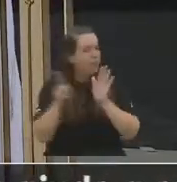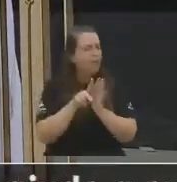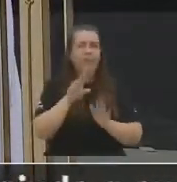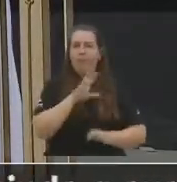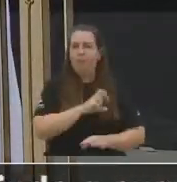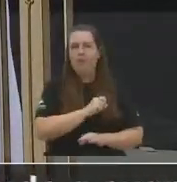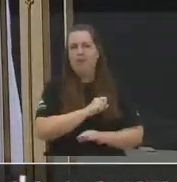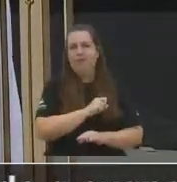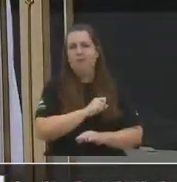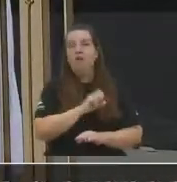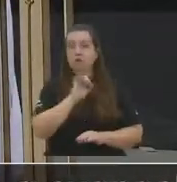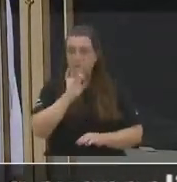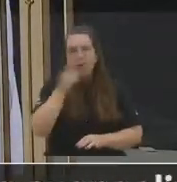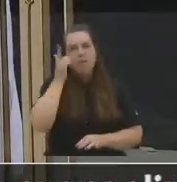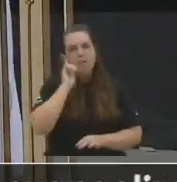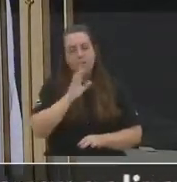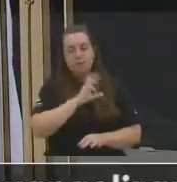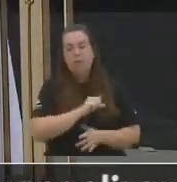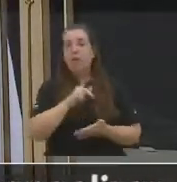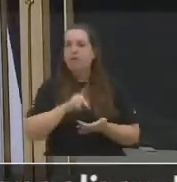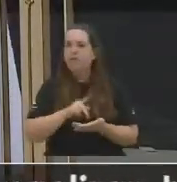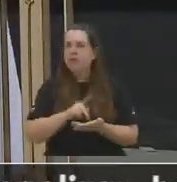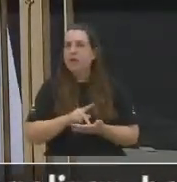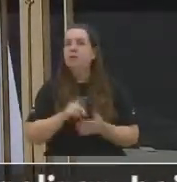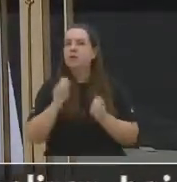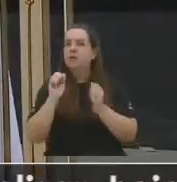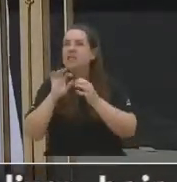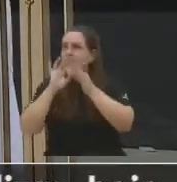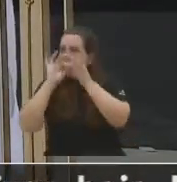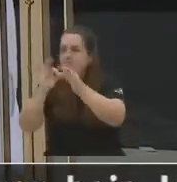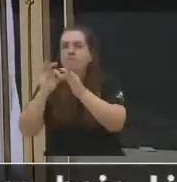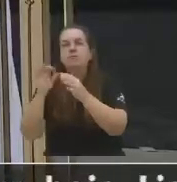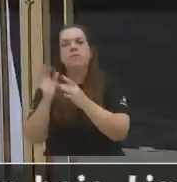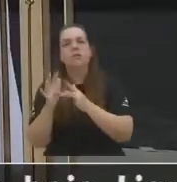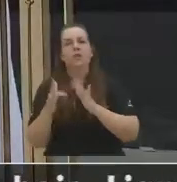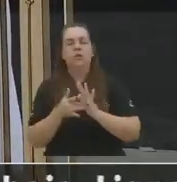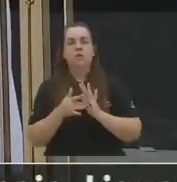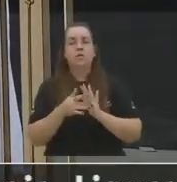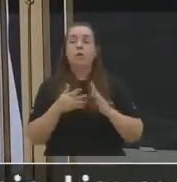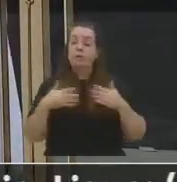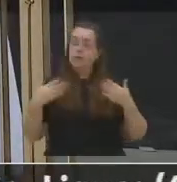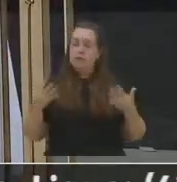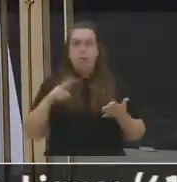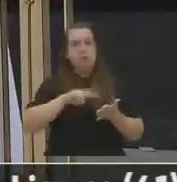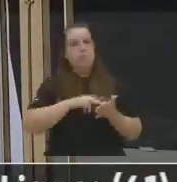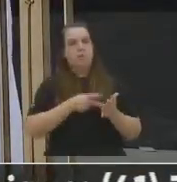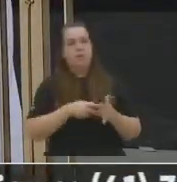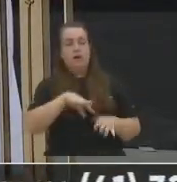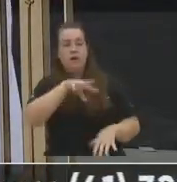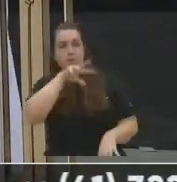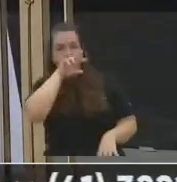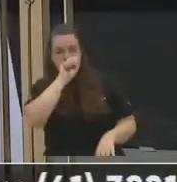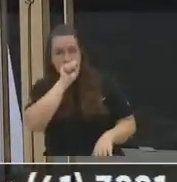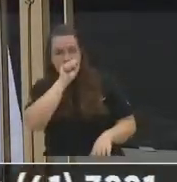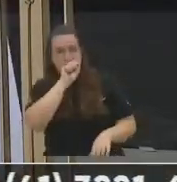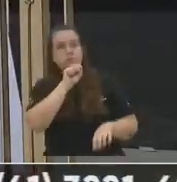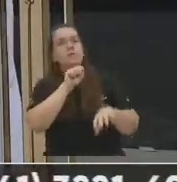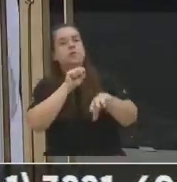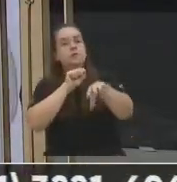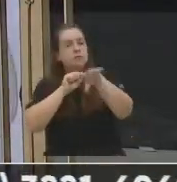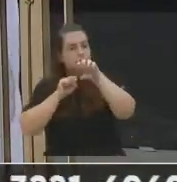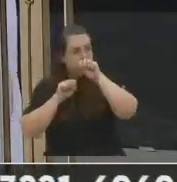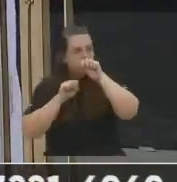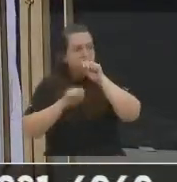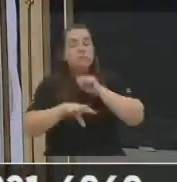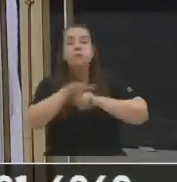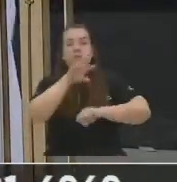ser em Cristo. E amar Cristo significa então respirar na mesma proporção de